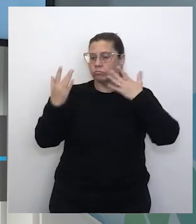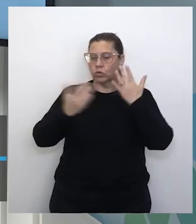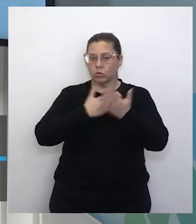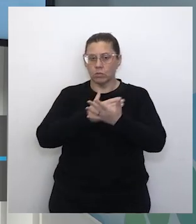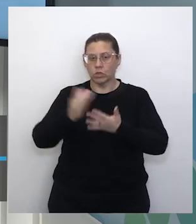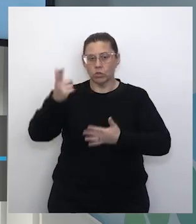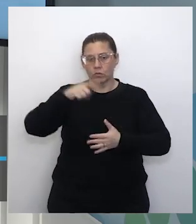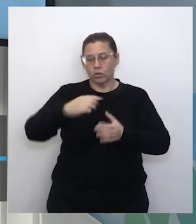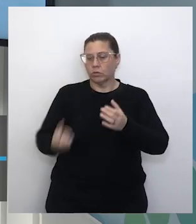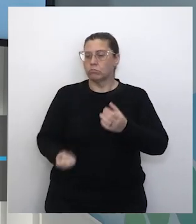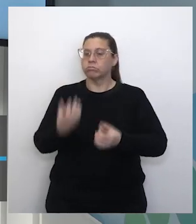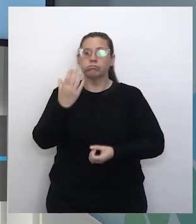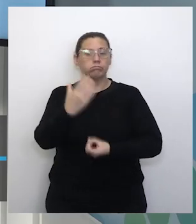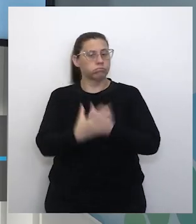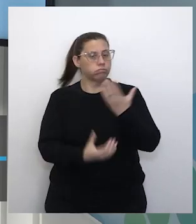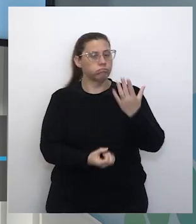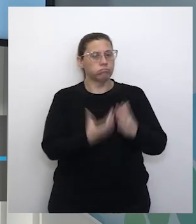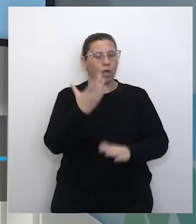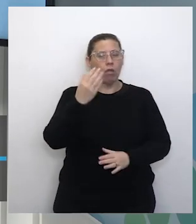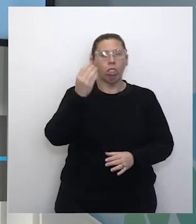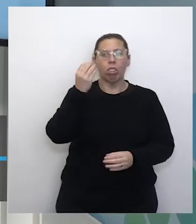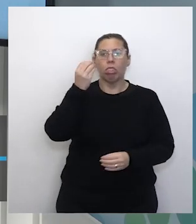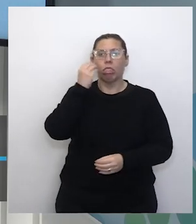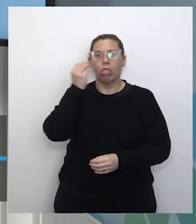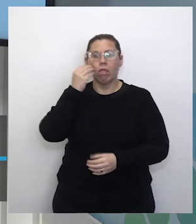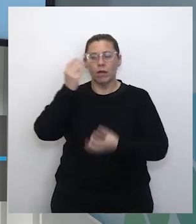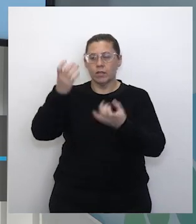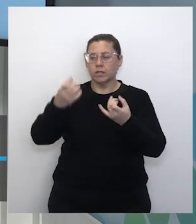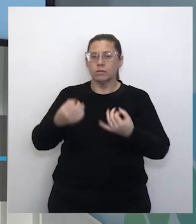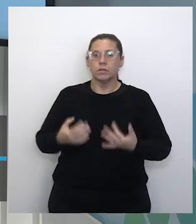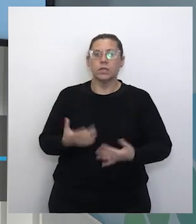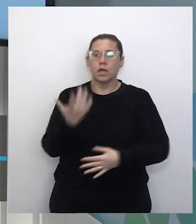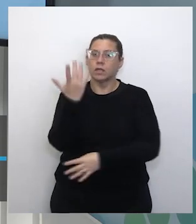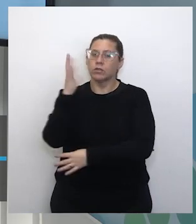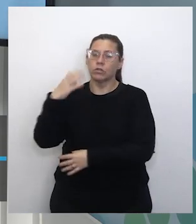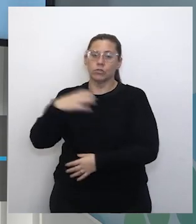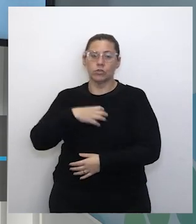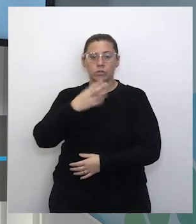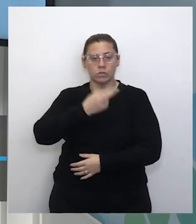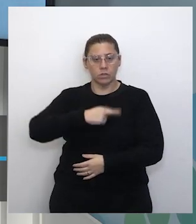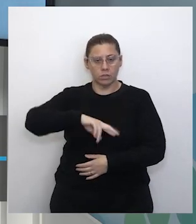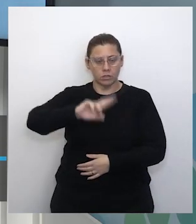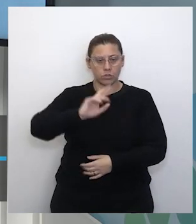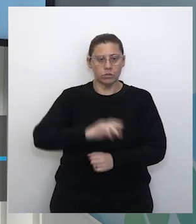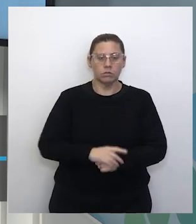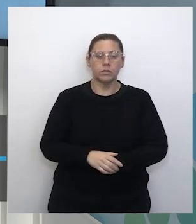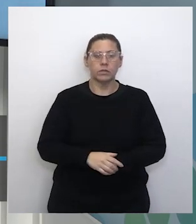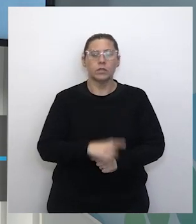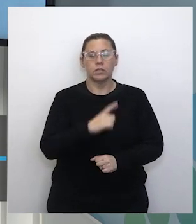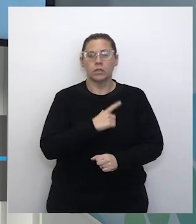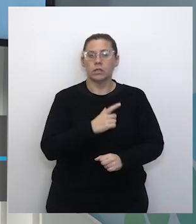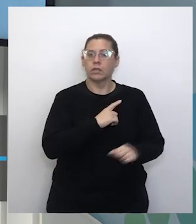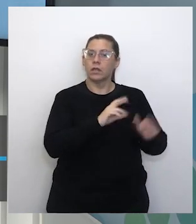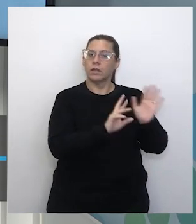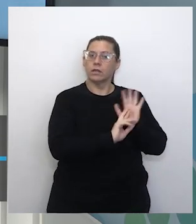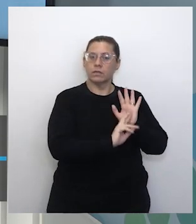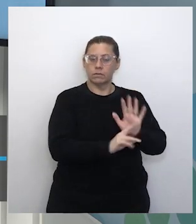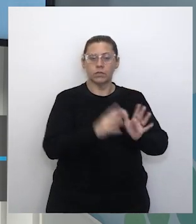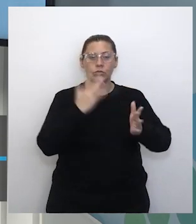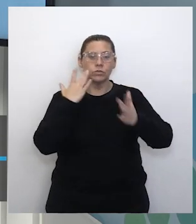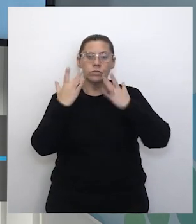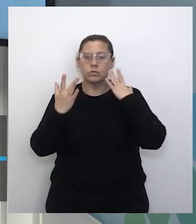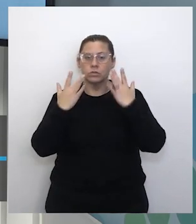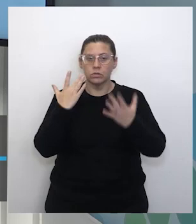a surgir para tentar explicar esses fenômenos naturais de uma maneira religiosa. Ou seja, nós temos aí representações